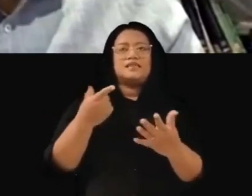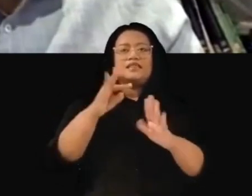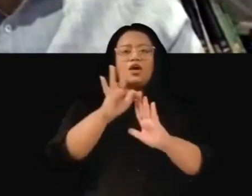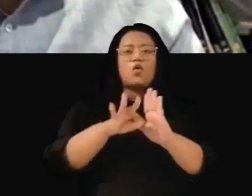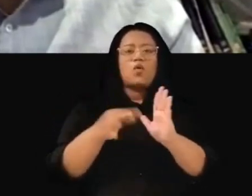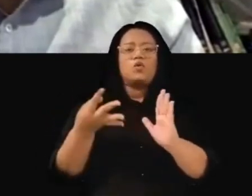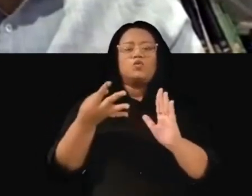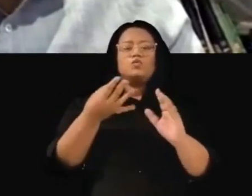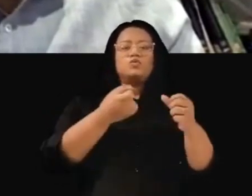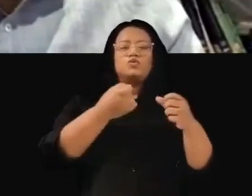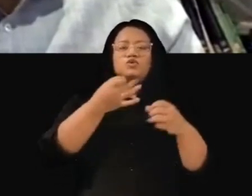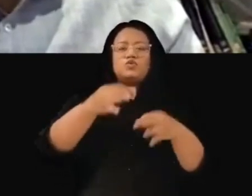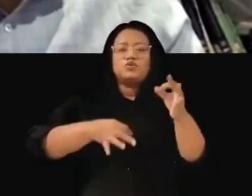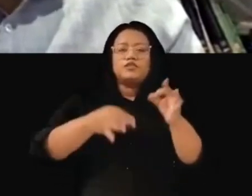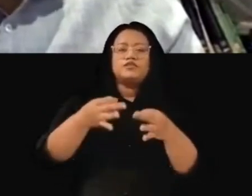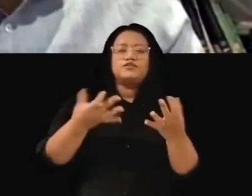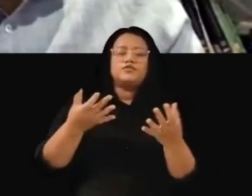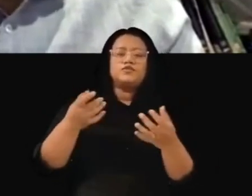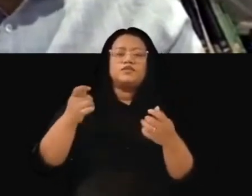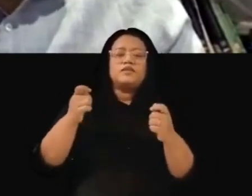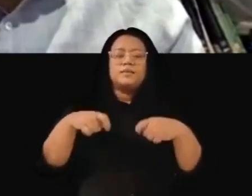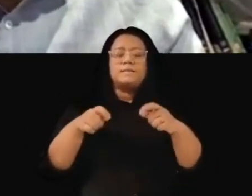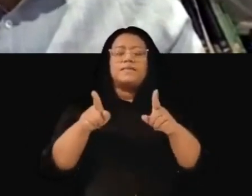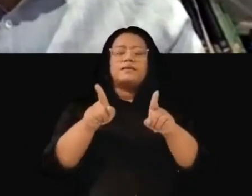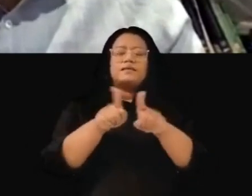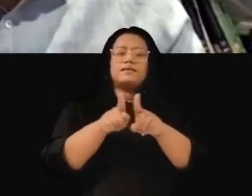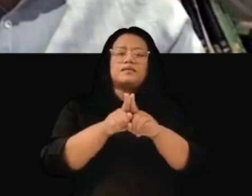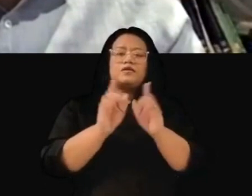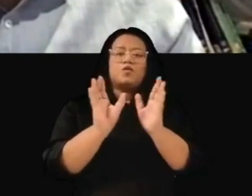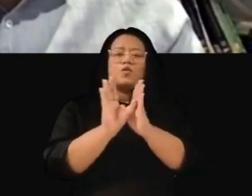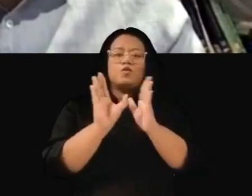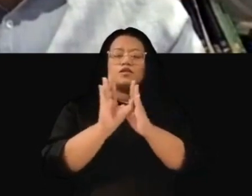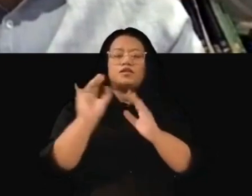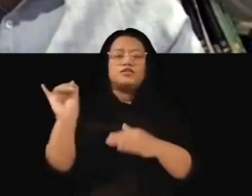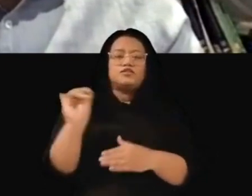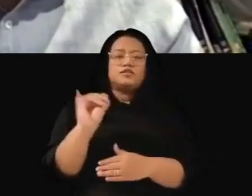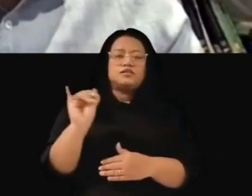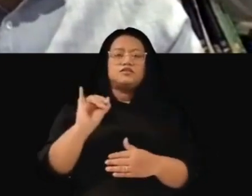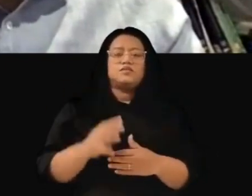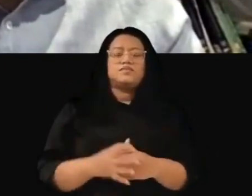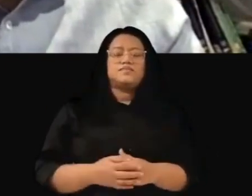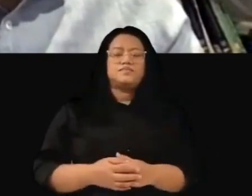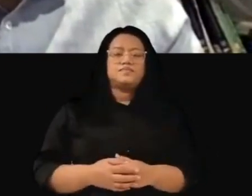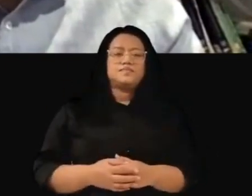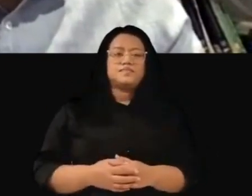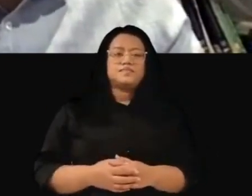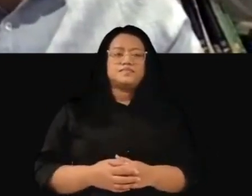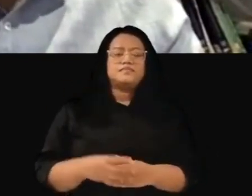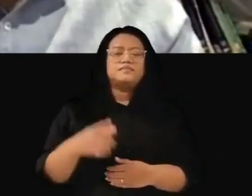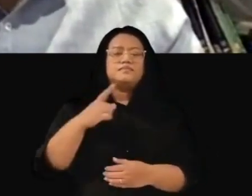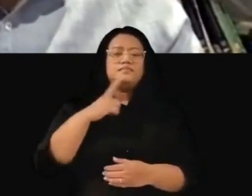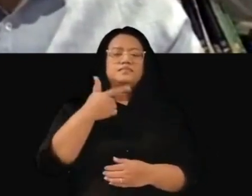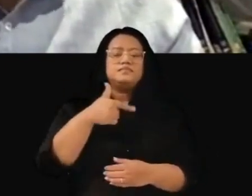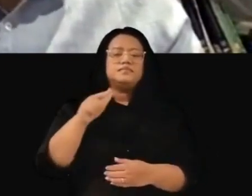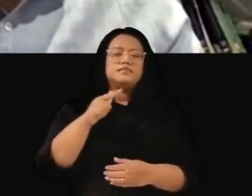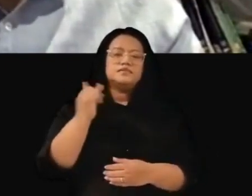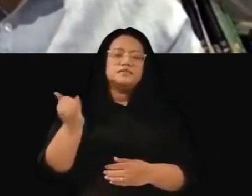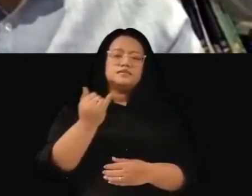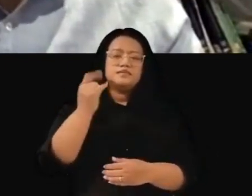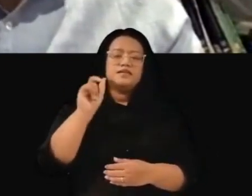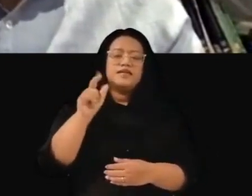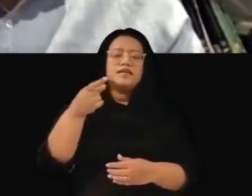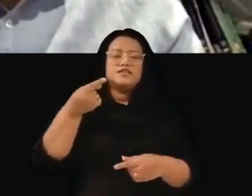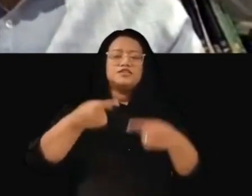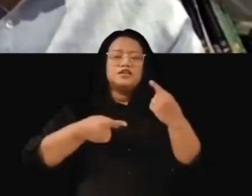né, e também da comunidade internacional. Outro aspecto que me parece muito importante é o famoso diálogo de